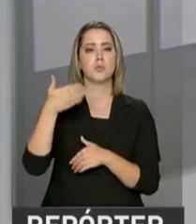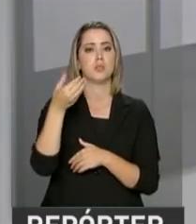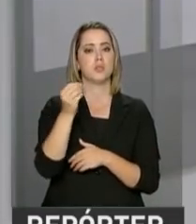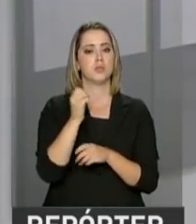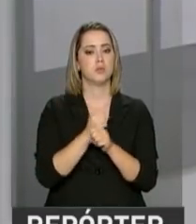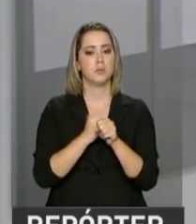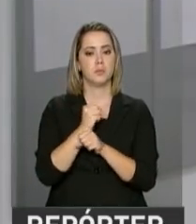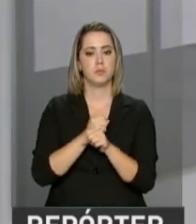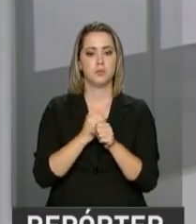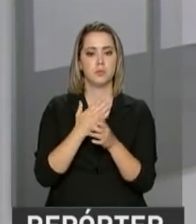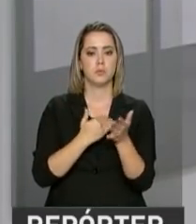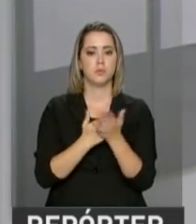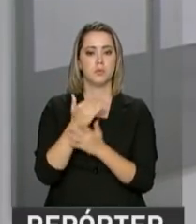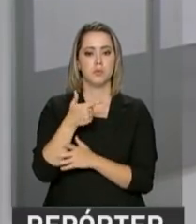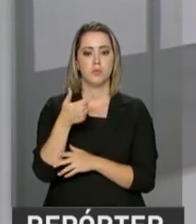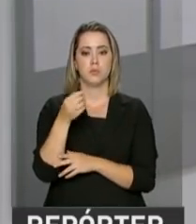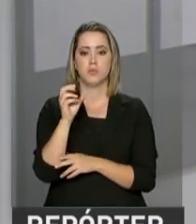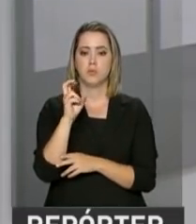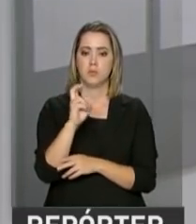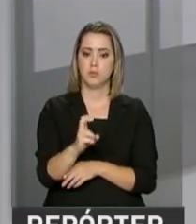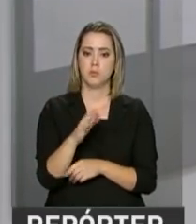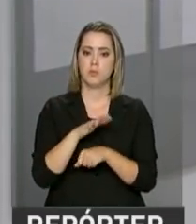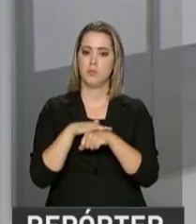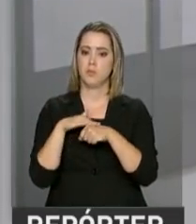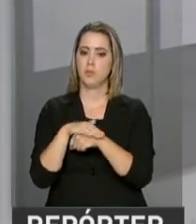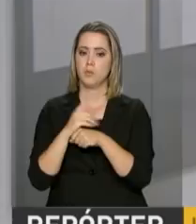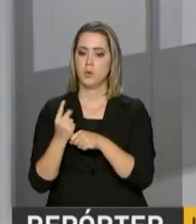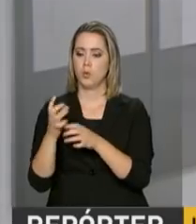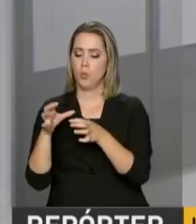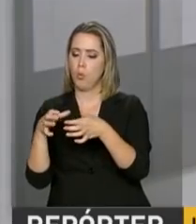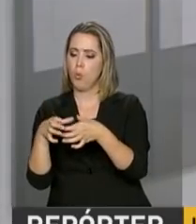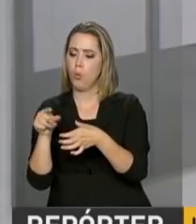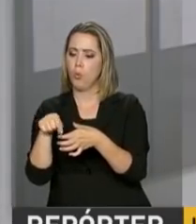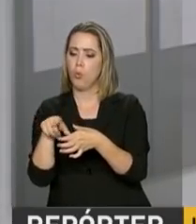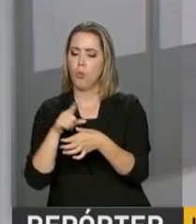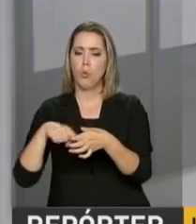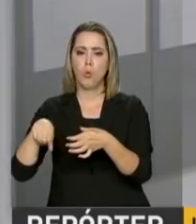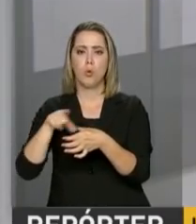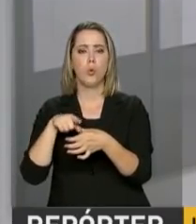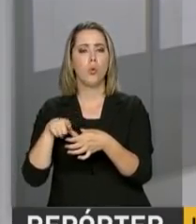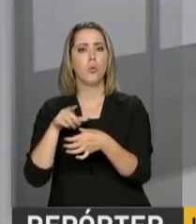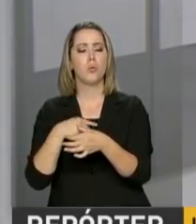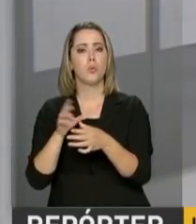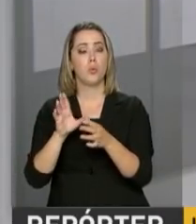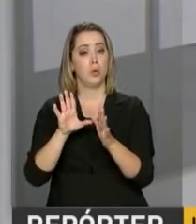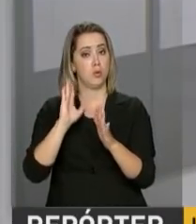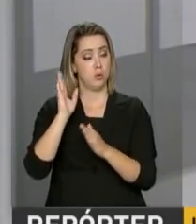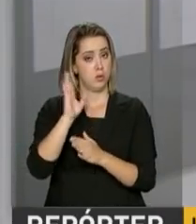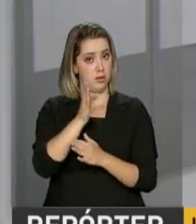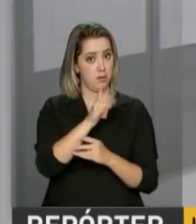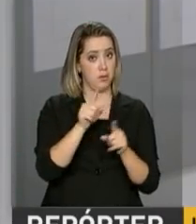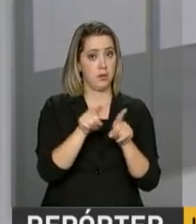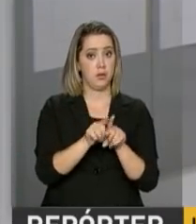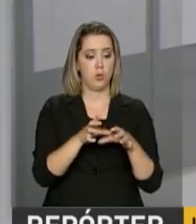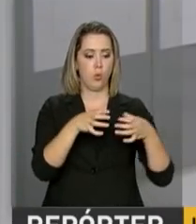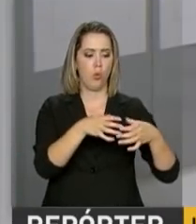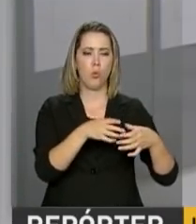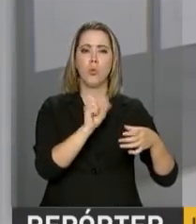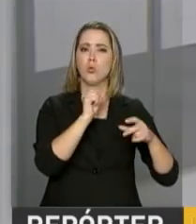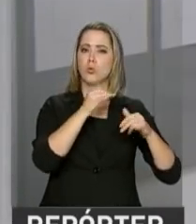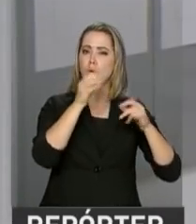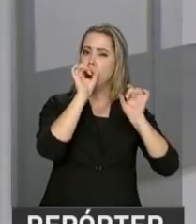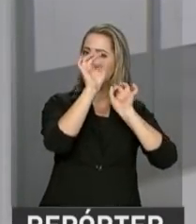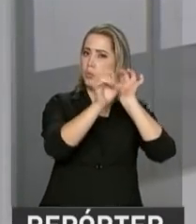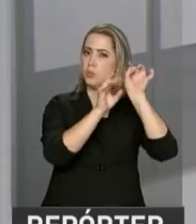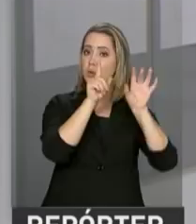começa em 2005 numa conversa entre a academia e o museu de astronomia devido à importância